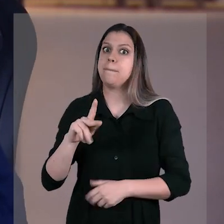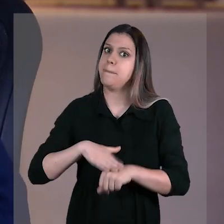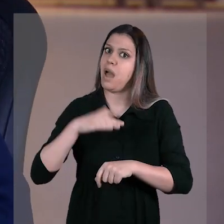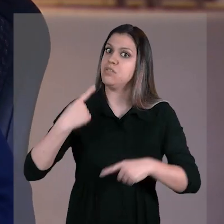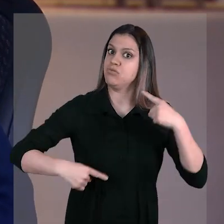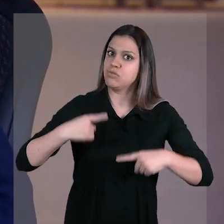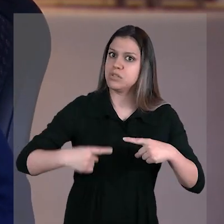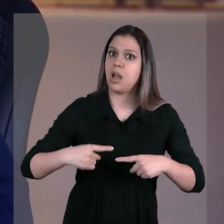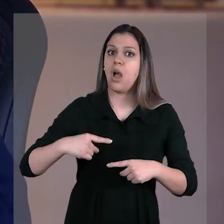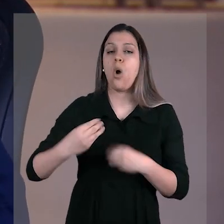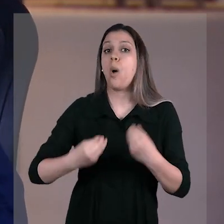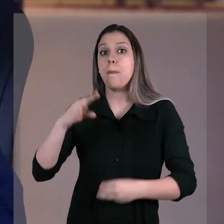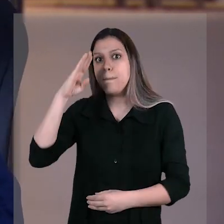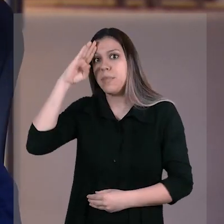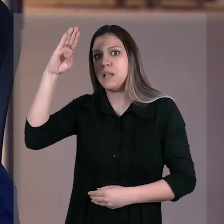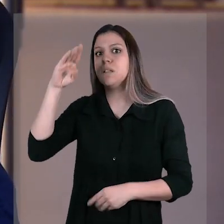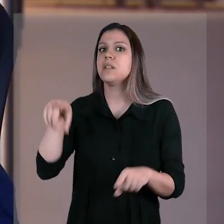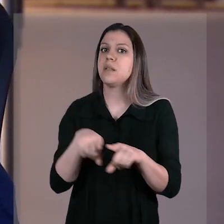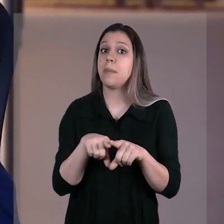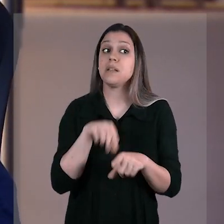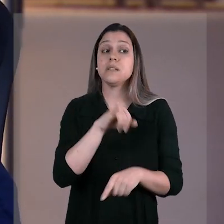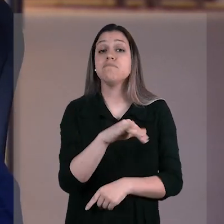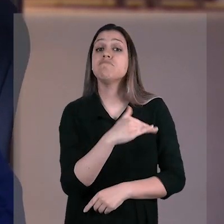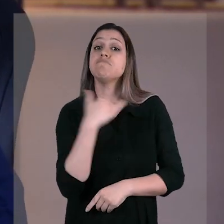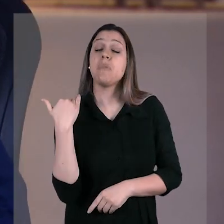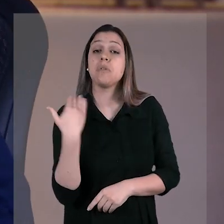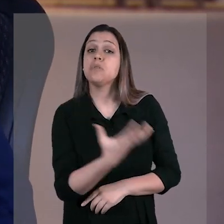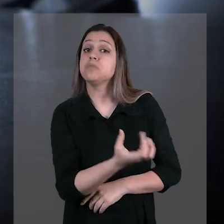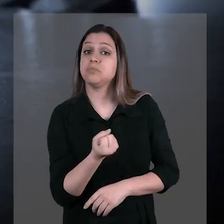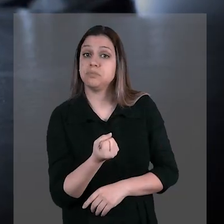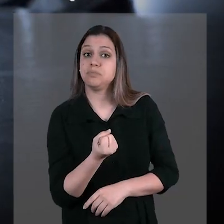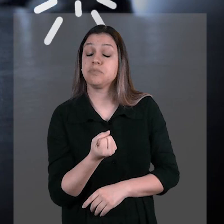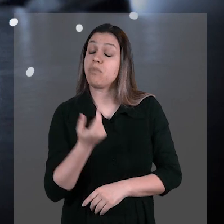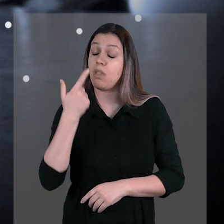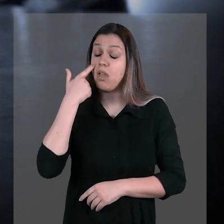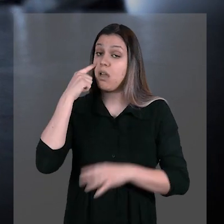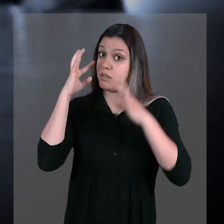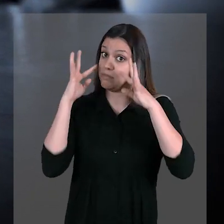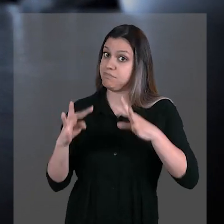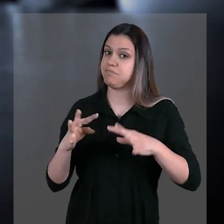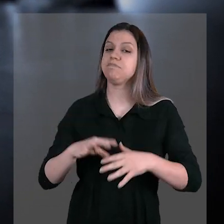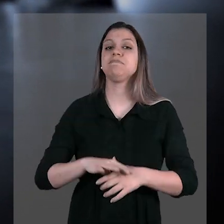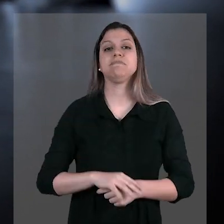grandes discussões: militares e pensão por morte. Fique de olho.